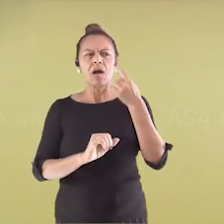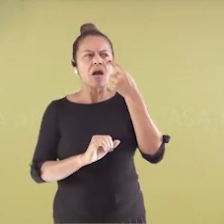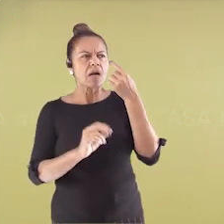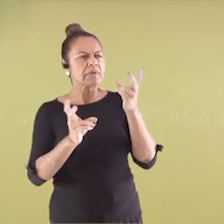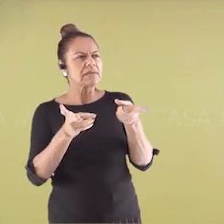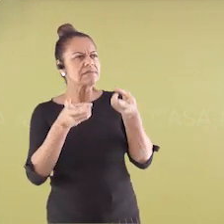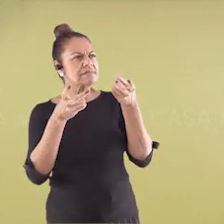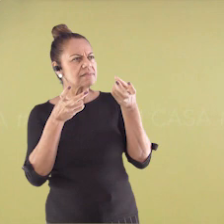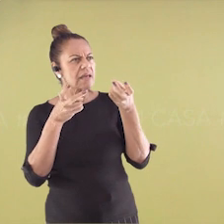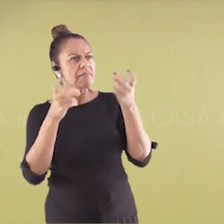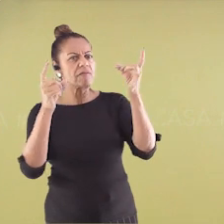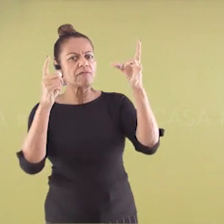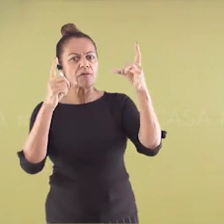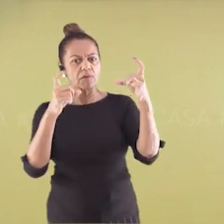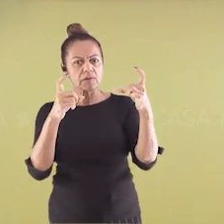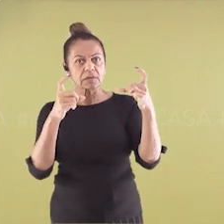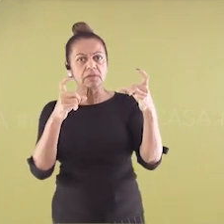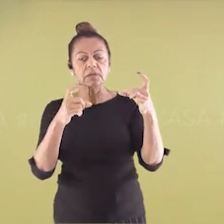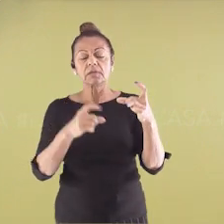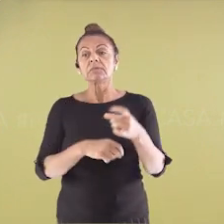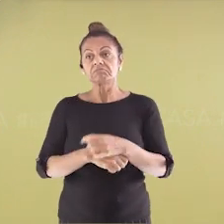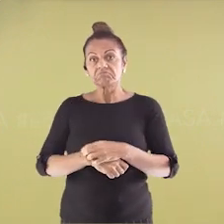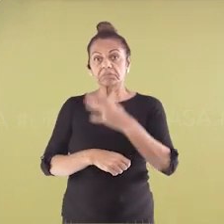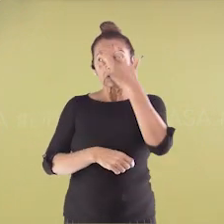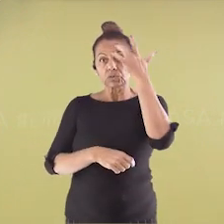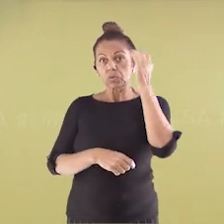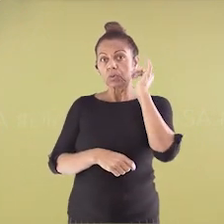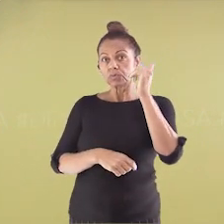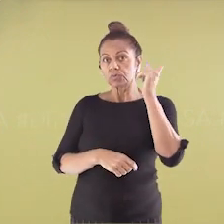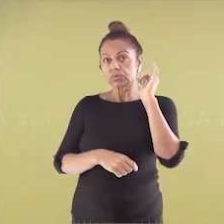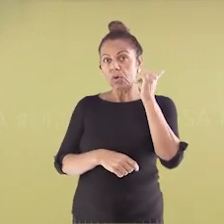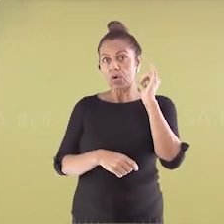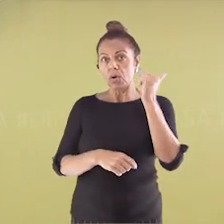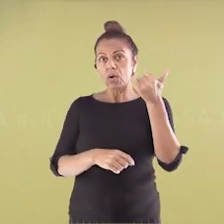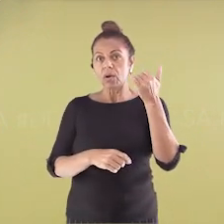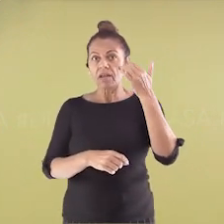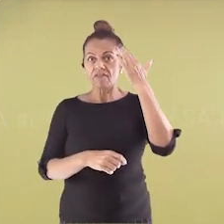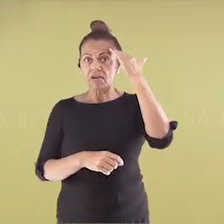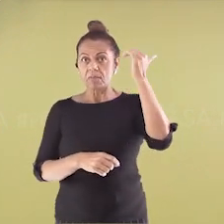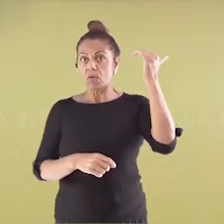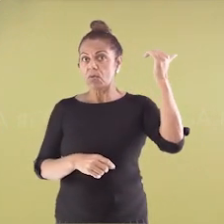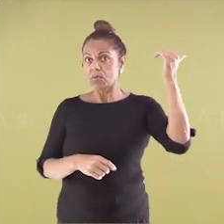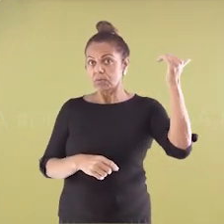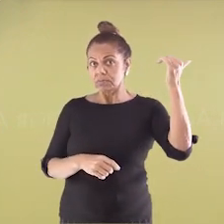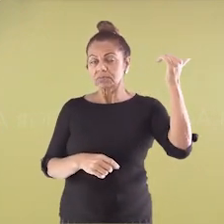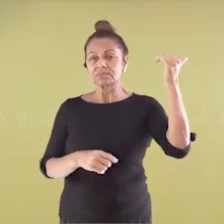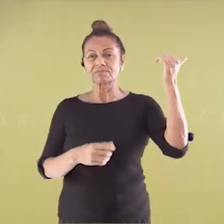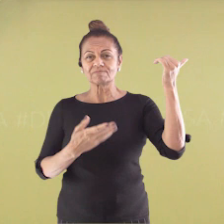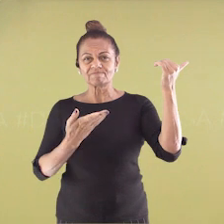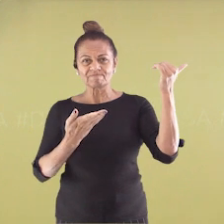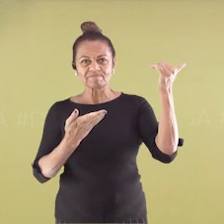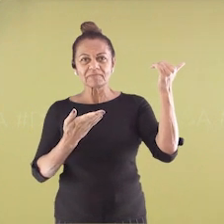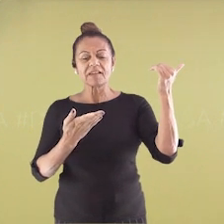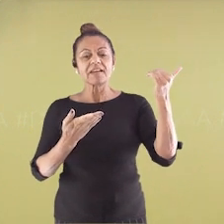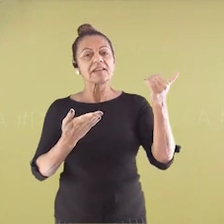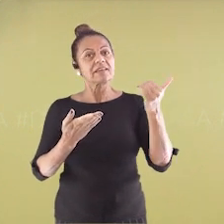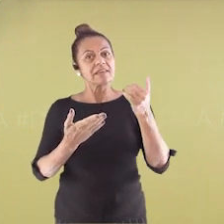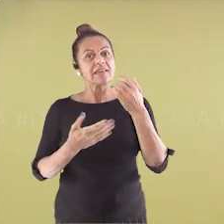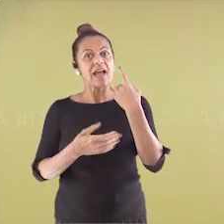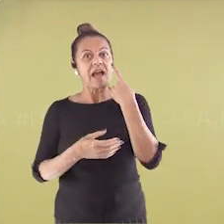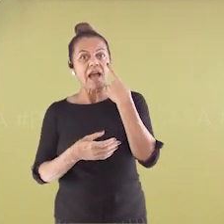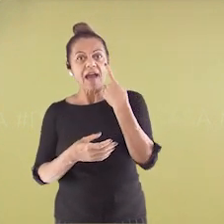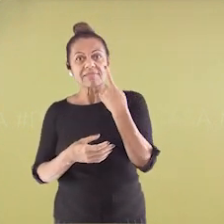do que será falado. Observem que temos essa foto maior aqui, o sucesso dos contadores de história, que